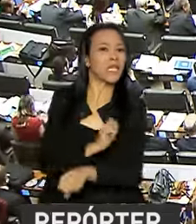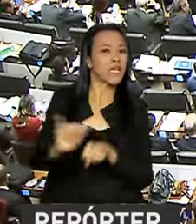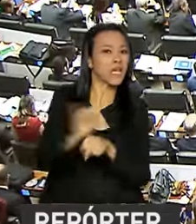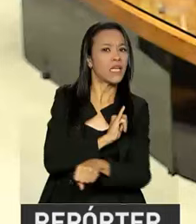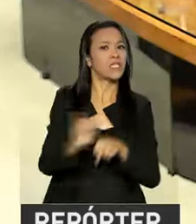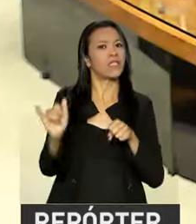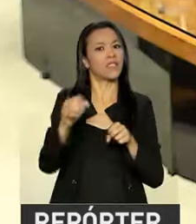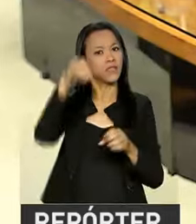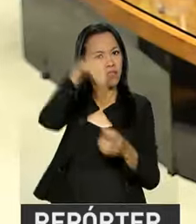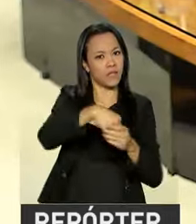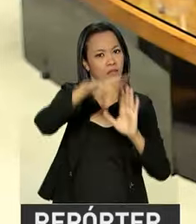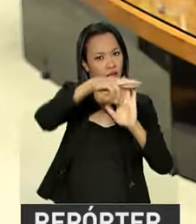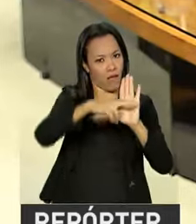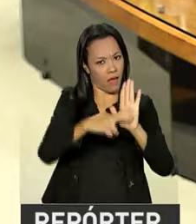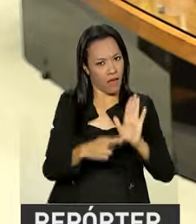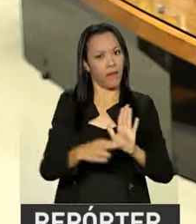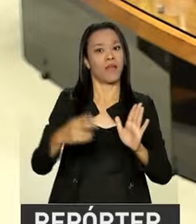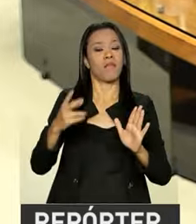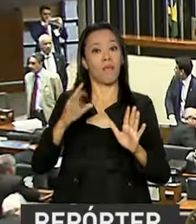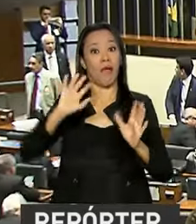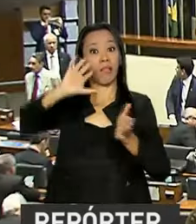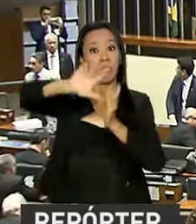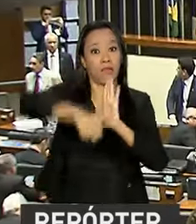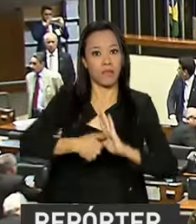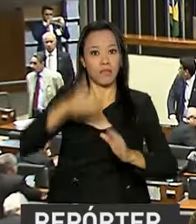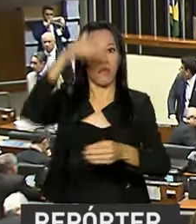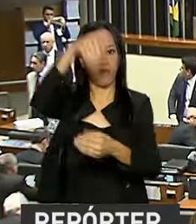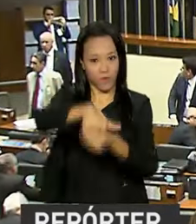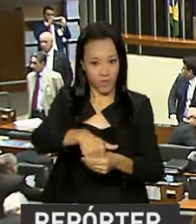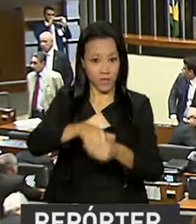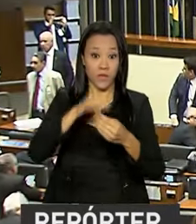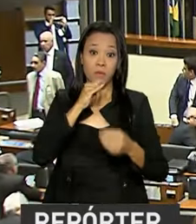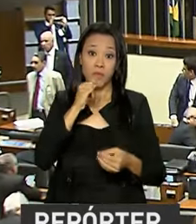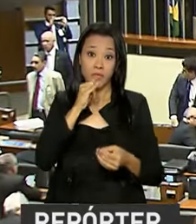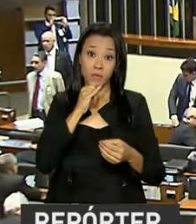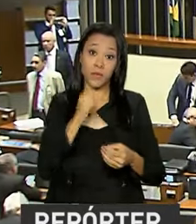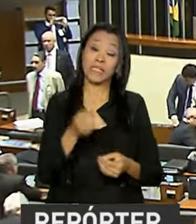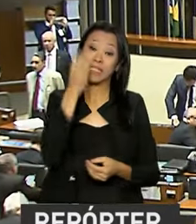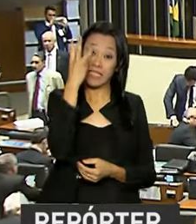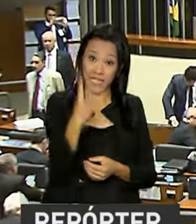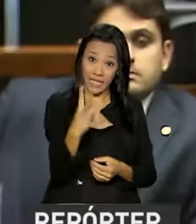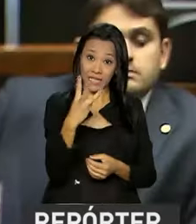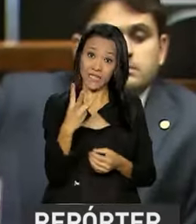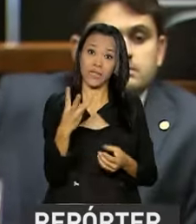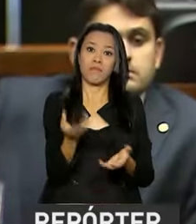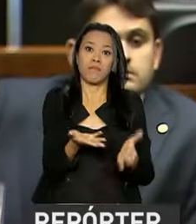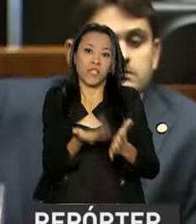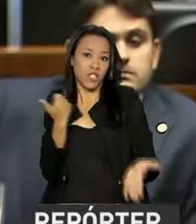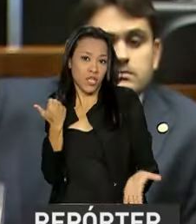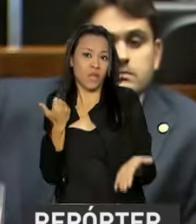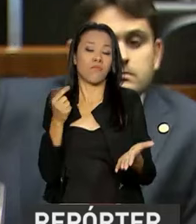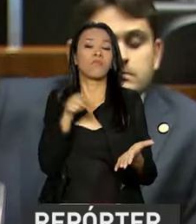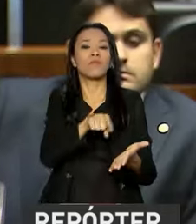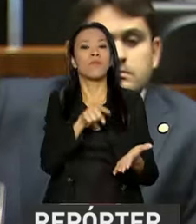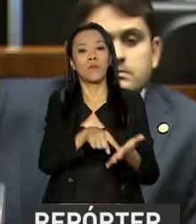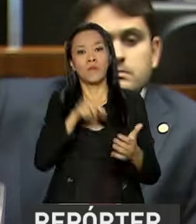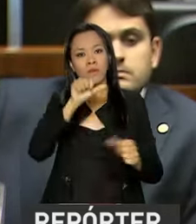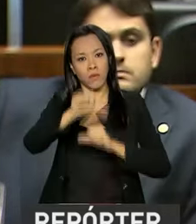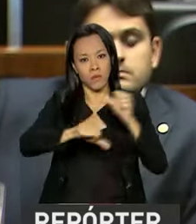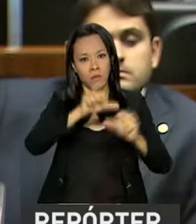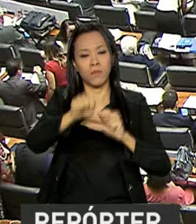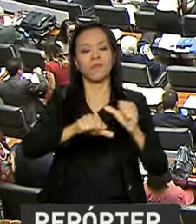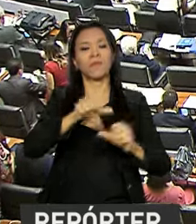Regimento para atrasar a votação como três requerimentos para retirar de pauta o projeto da reforma